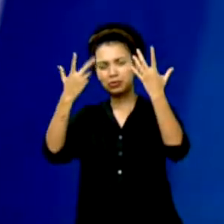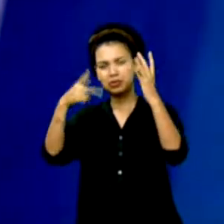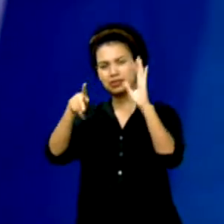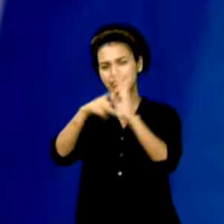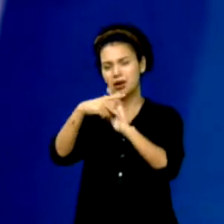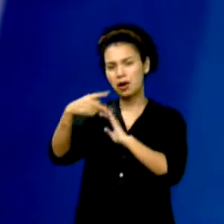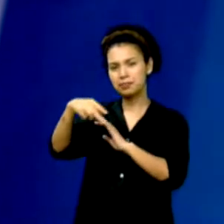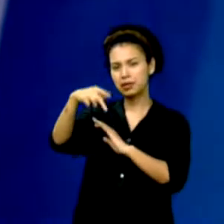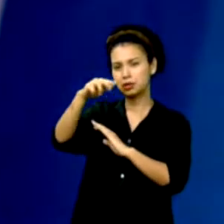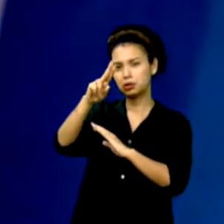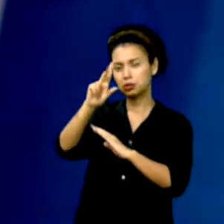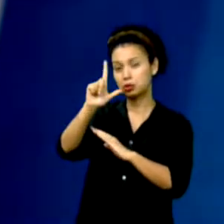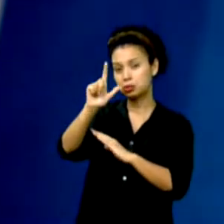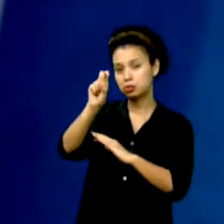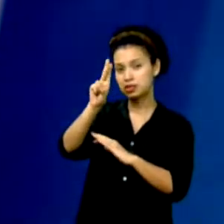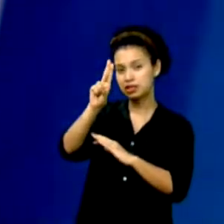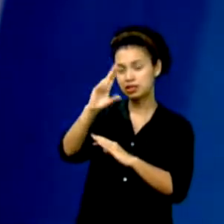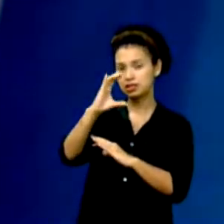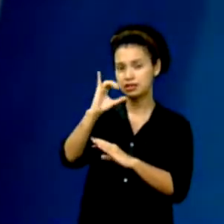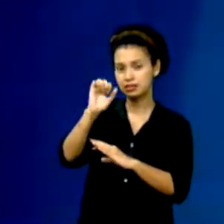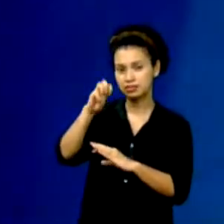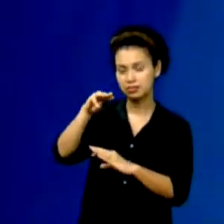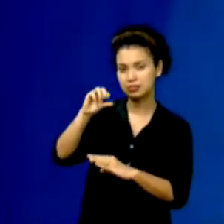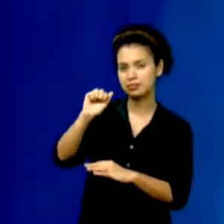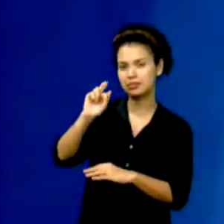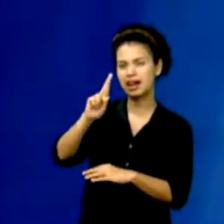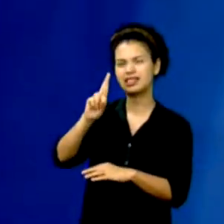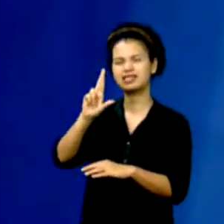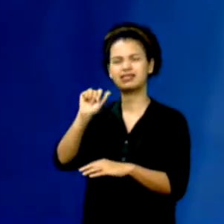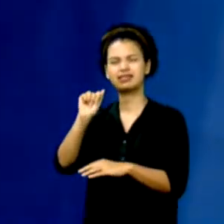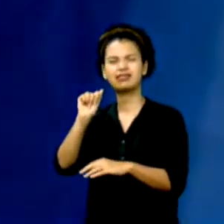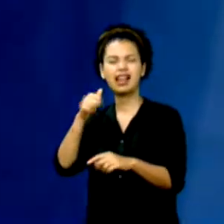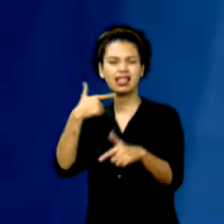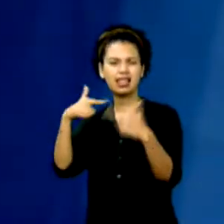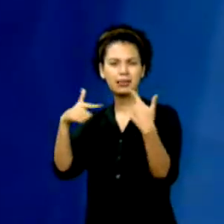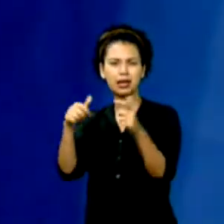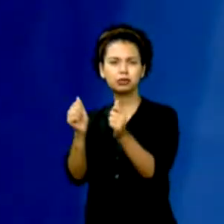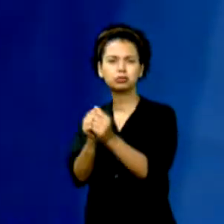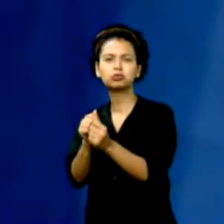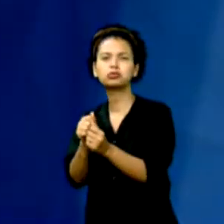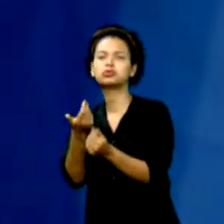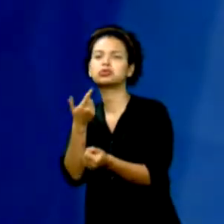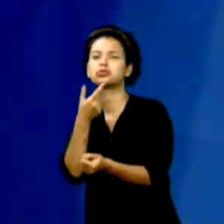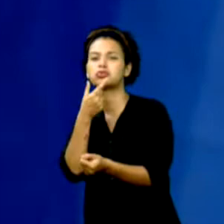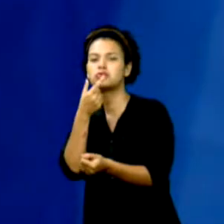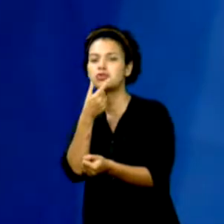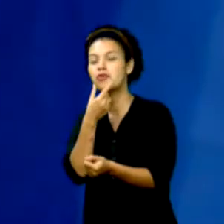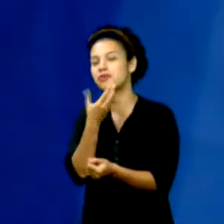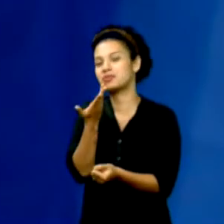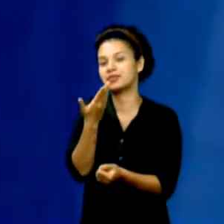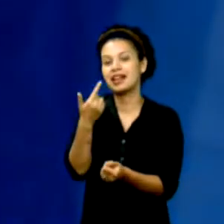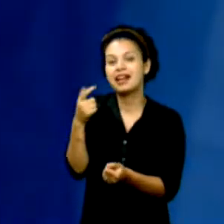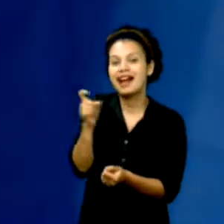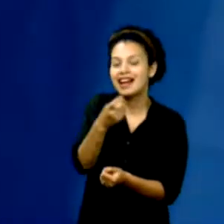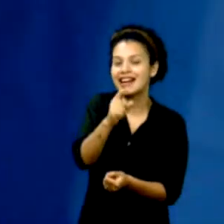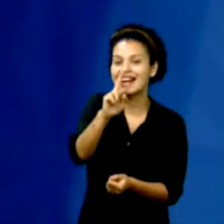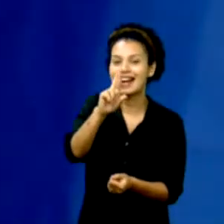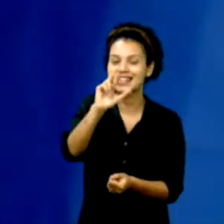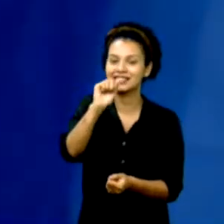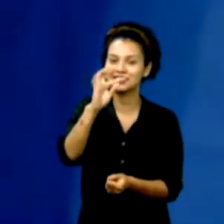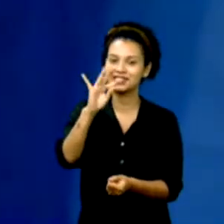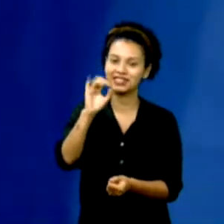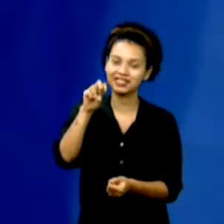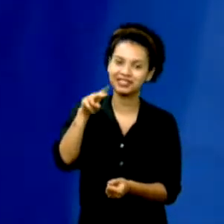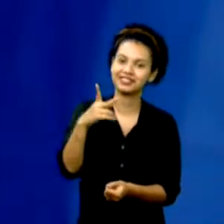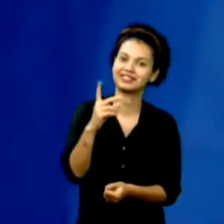que trabalha com Ratinho. Sim. Vai ser... Tá, foi cancelado, né? Por causa da pandemia. Agora